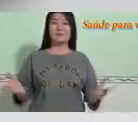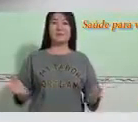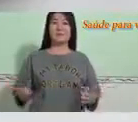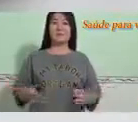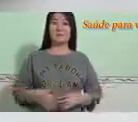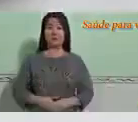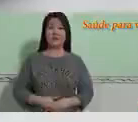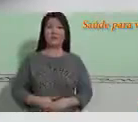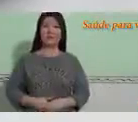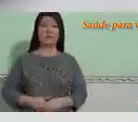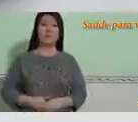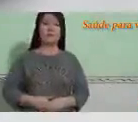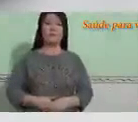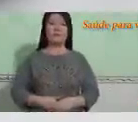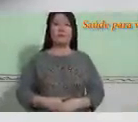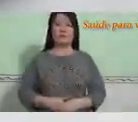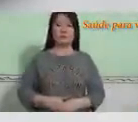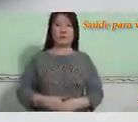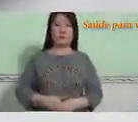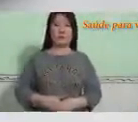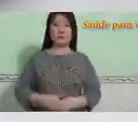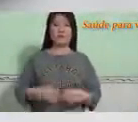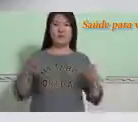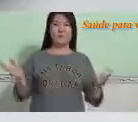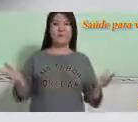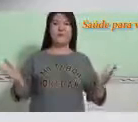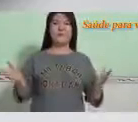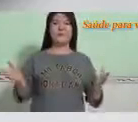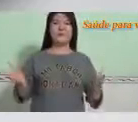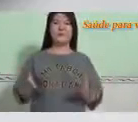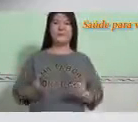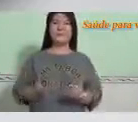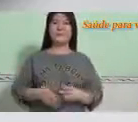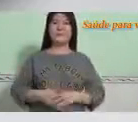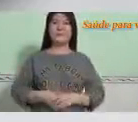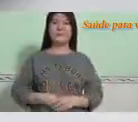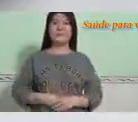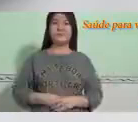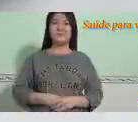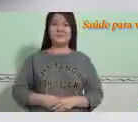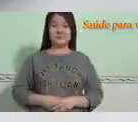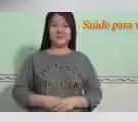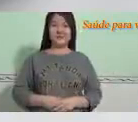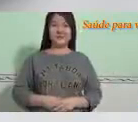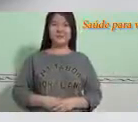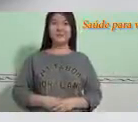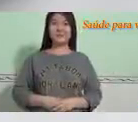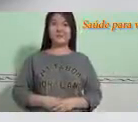alergia estes estiverem presentes, vírgula, deve-se iniciar novamente a dessensibilização.